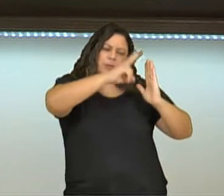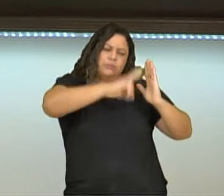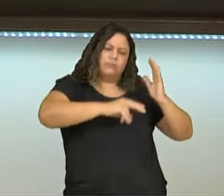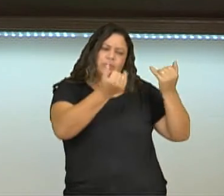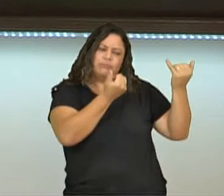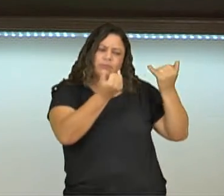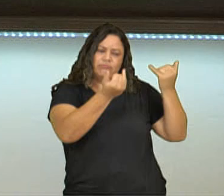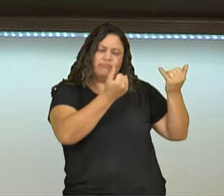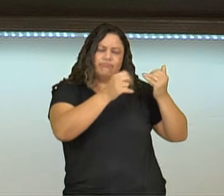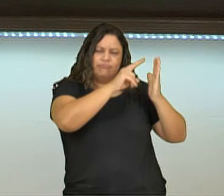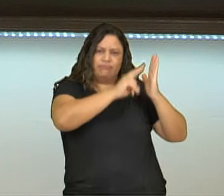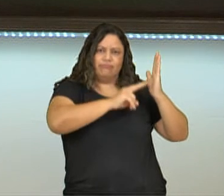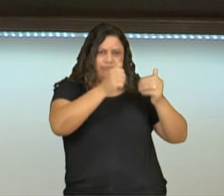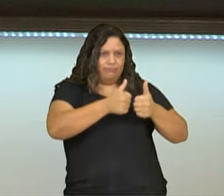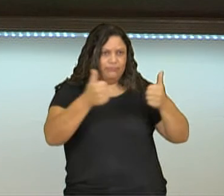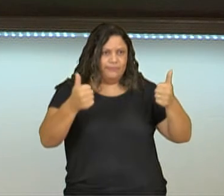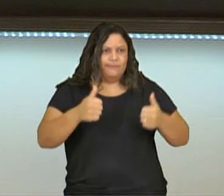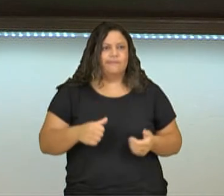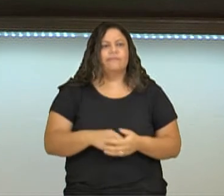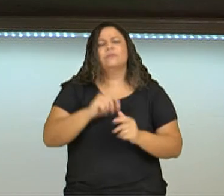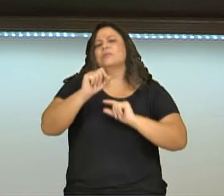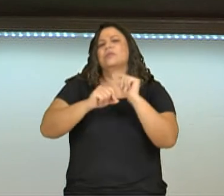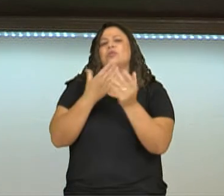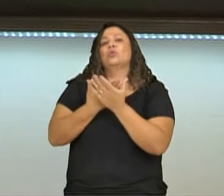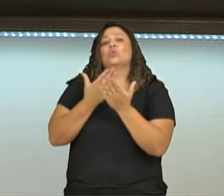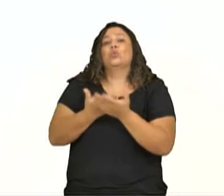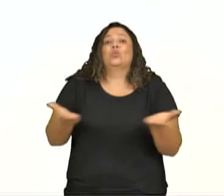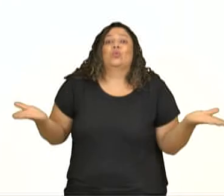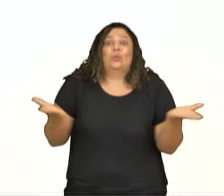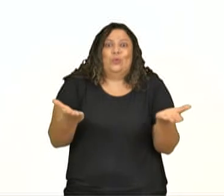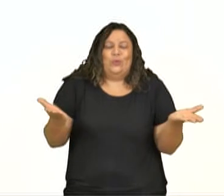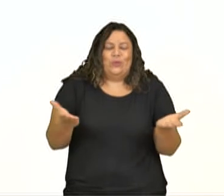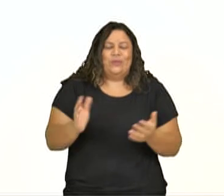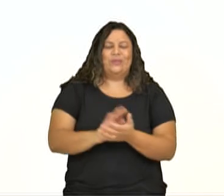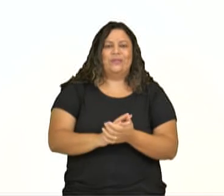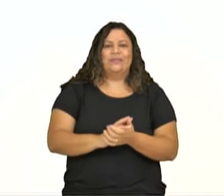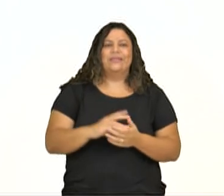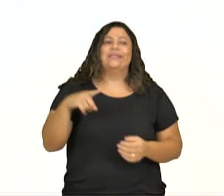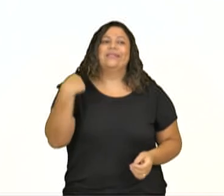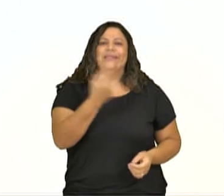essas especificações, tá ok? O que nós estudamos hoje? Nós vimos...